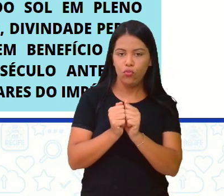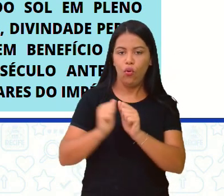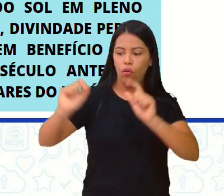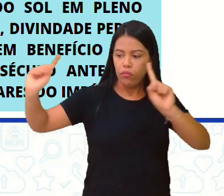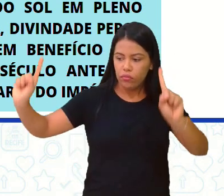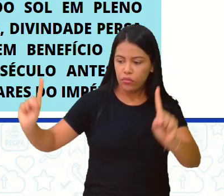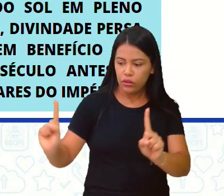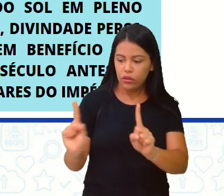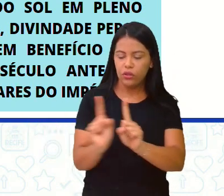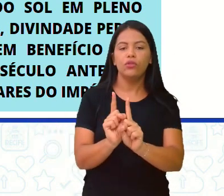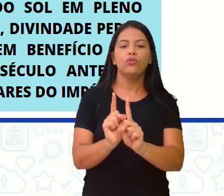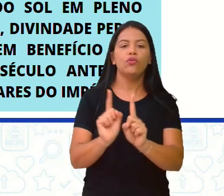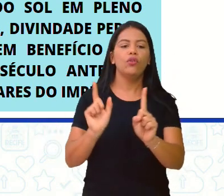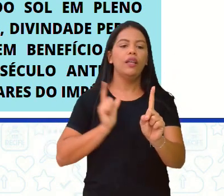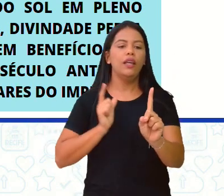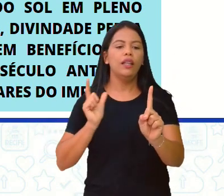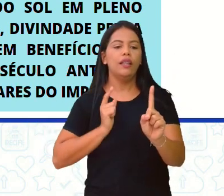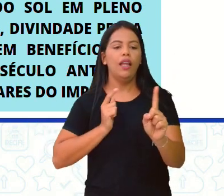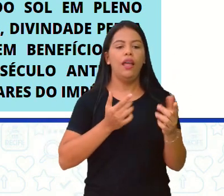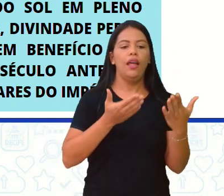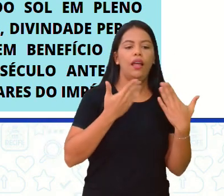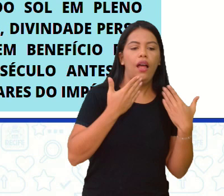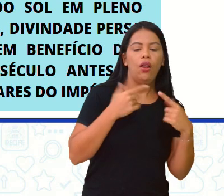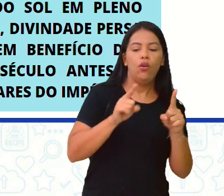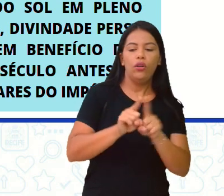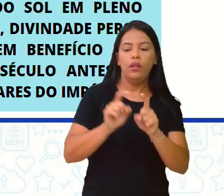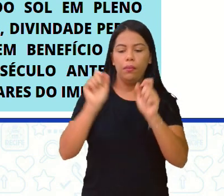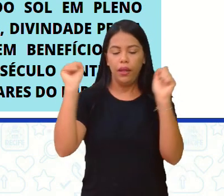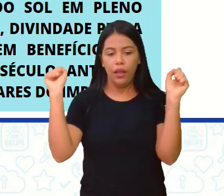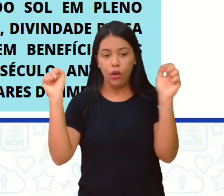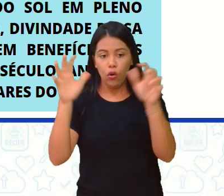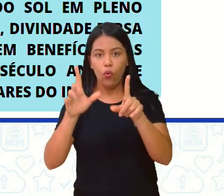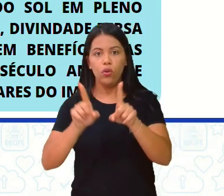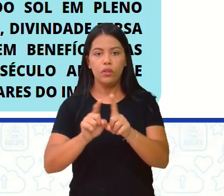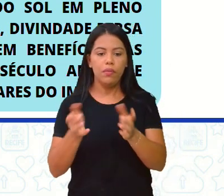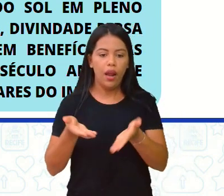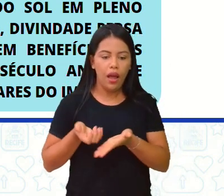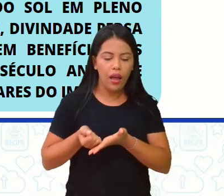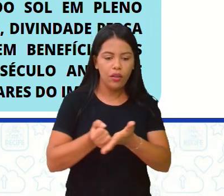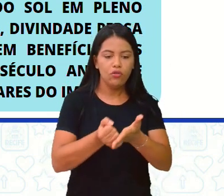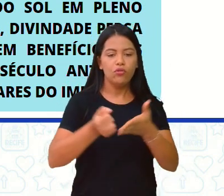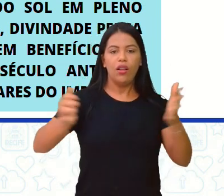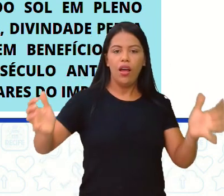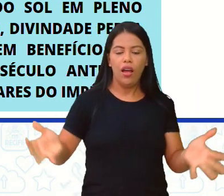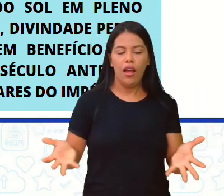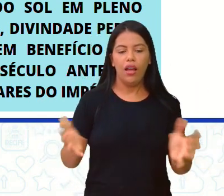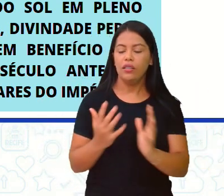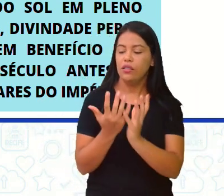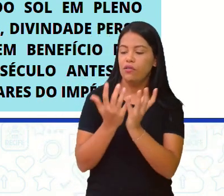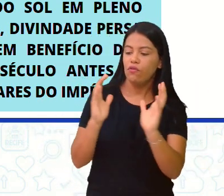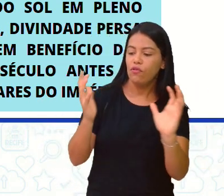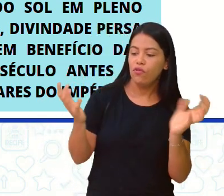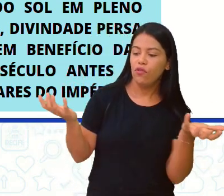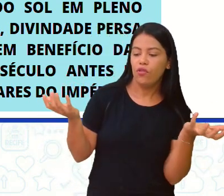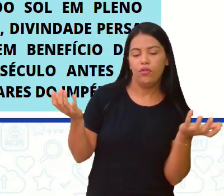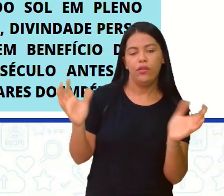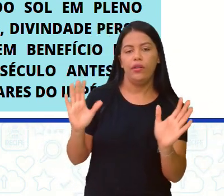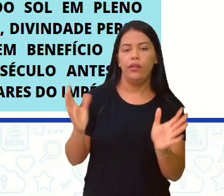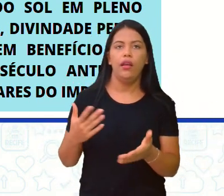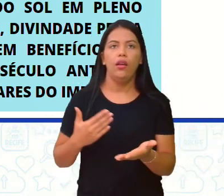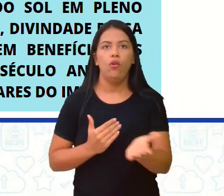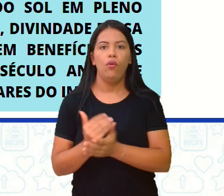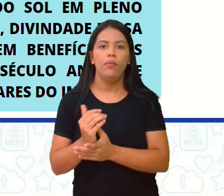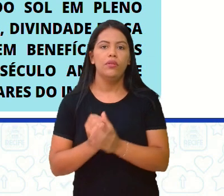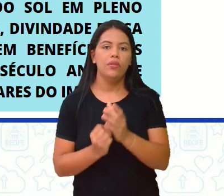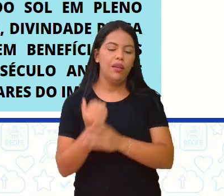Sol para obter calor e luz em benefício das plantas. Foi introduzida em Roma no último século antes